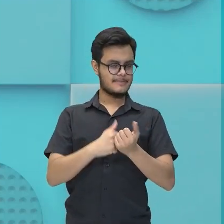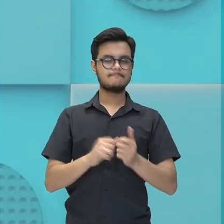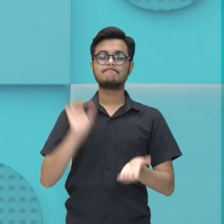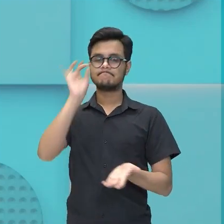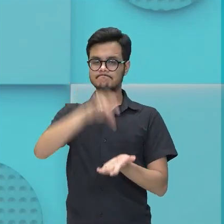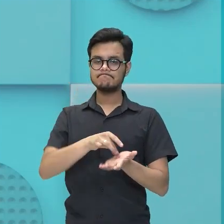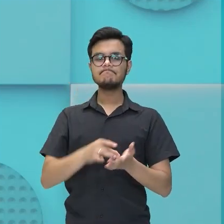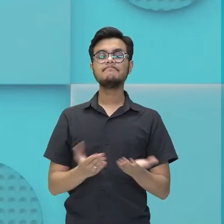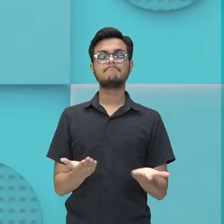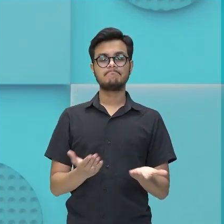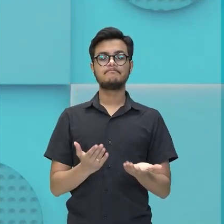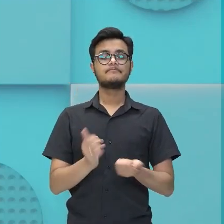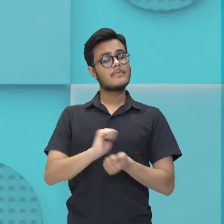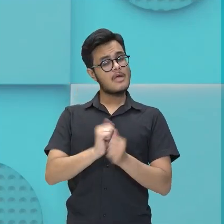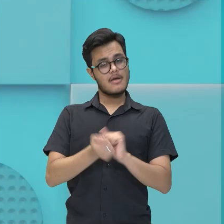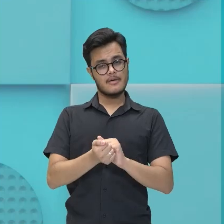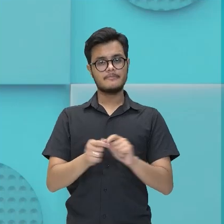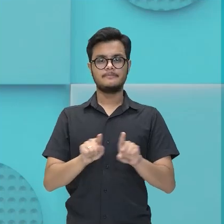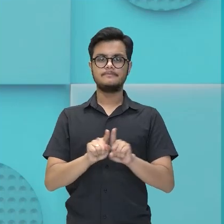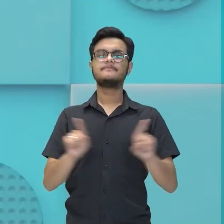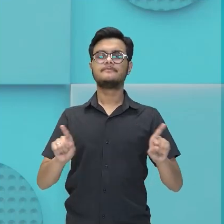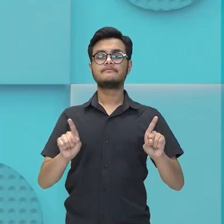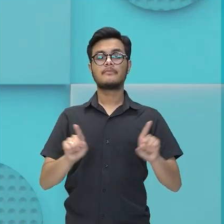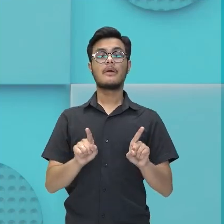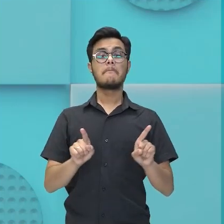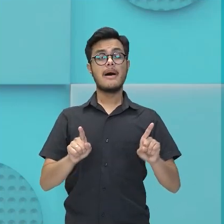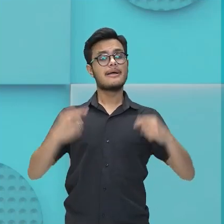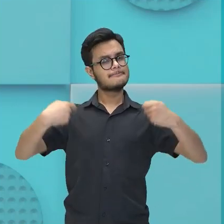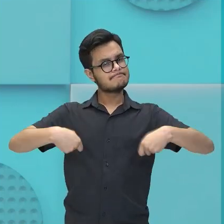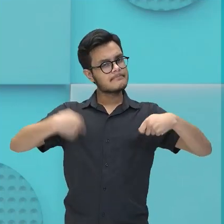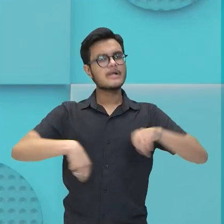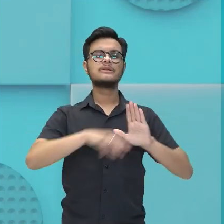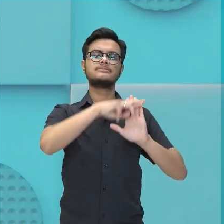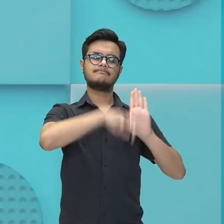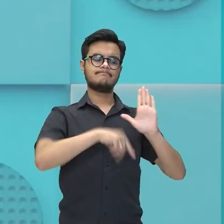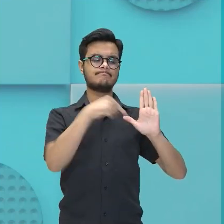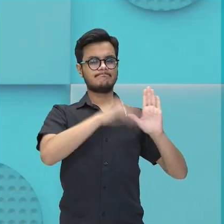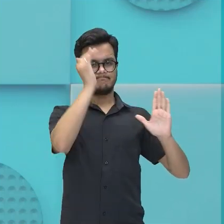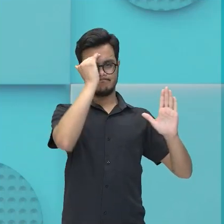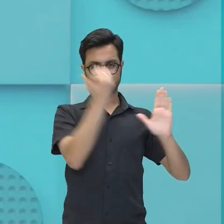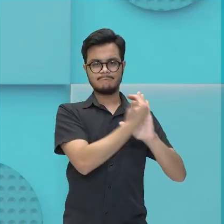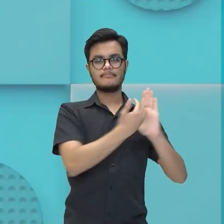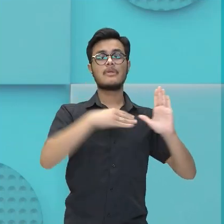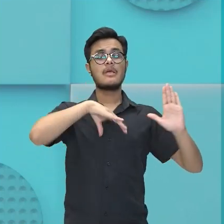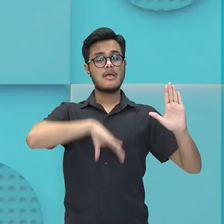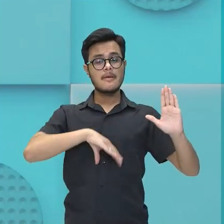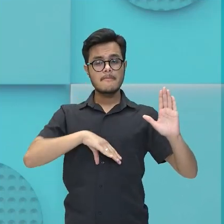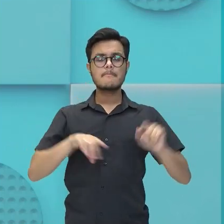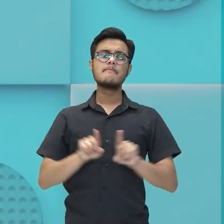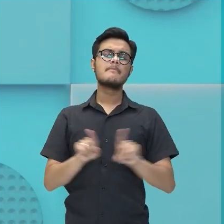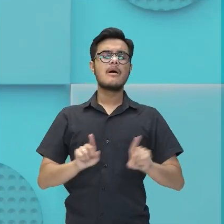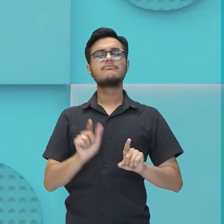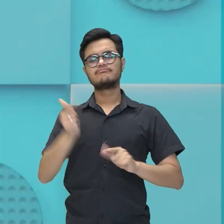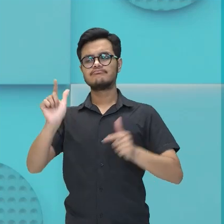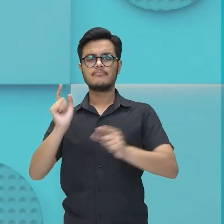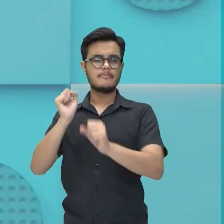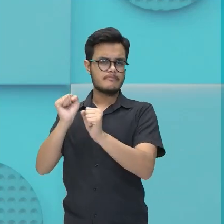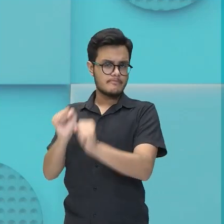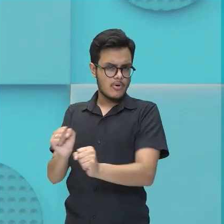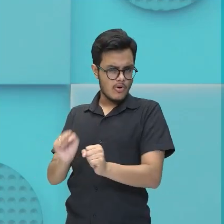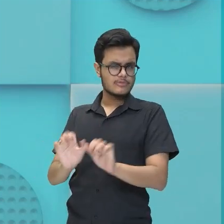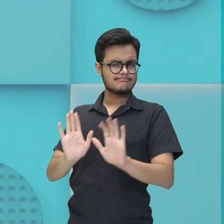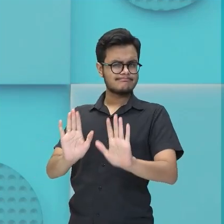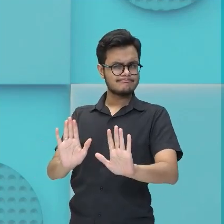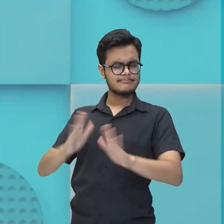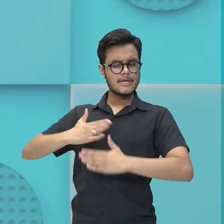a preferência é a norma padrão, mas vocês podem encontrar também veículos de comunicação que